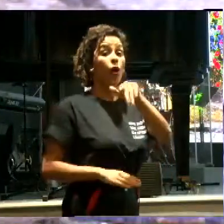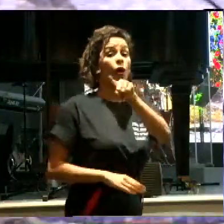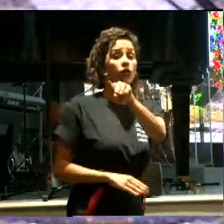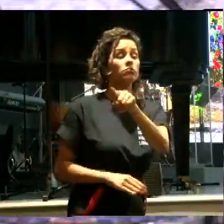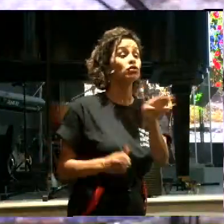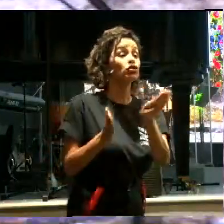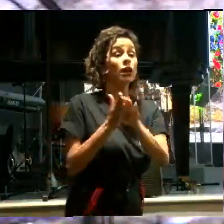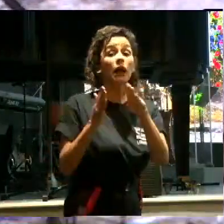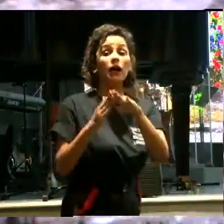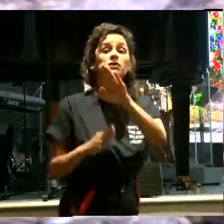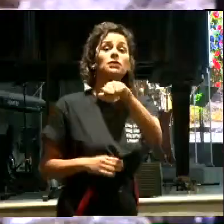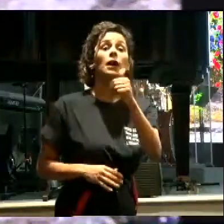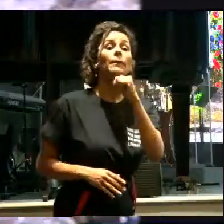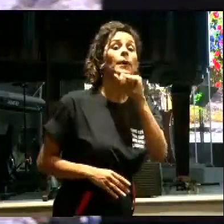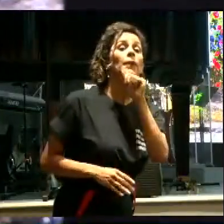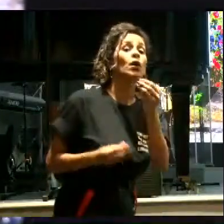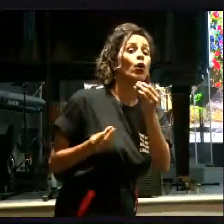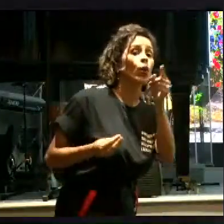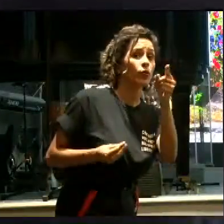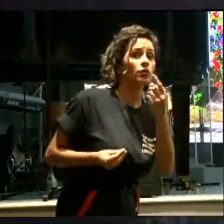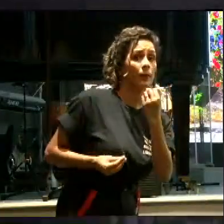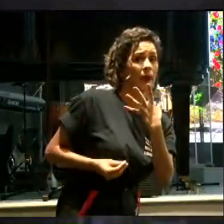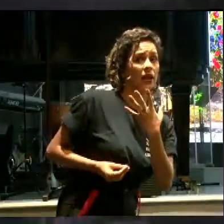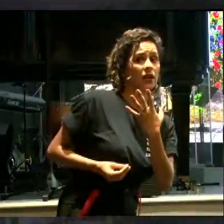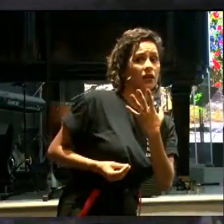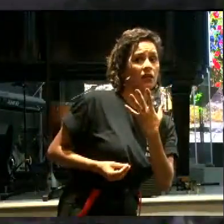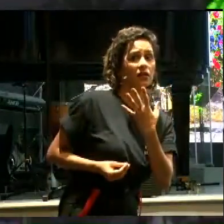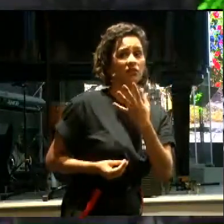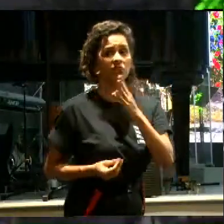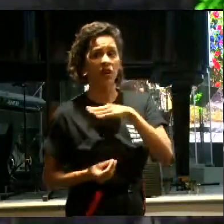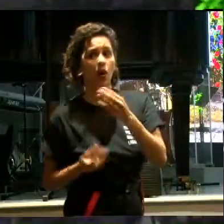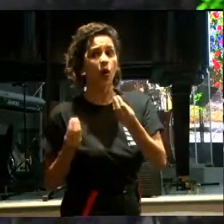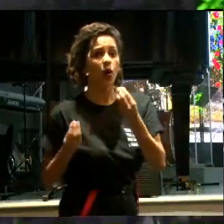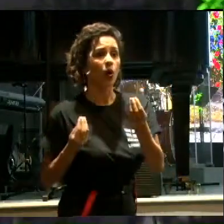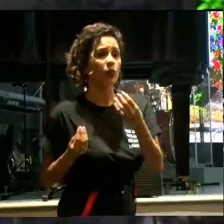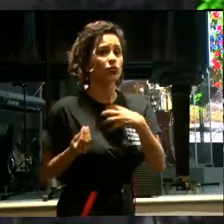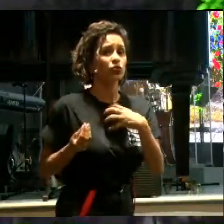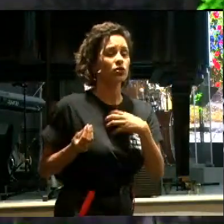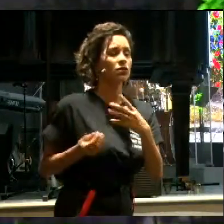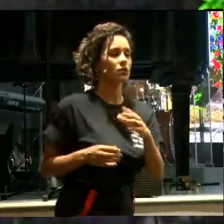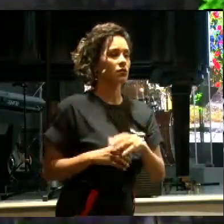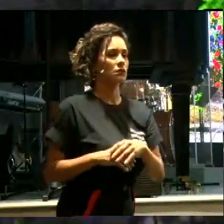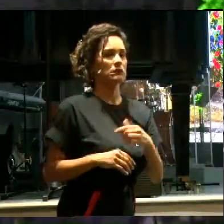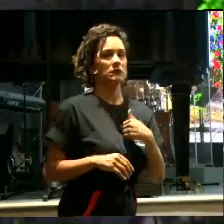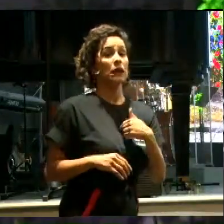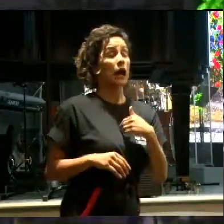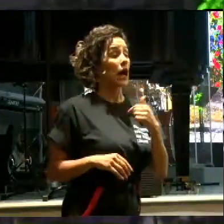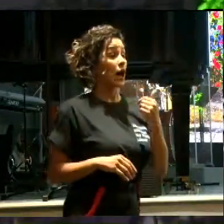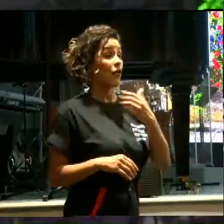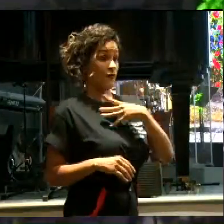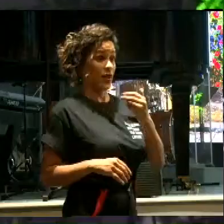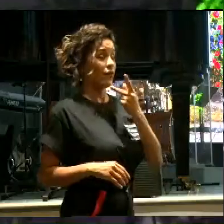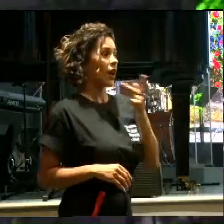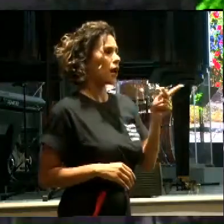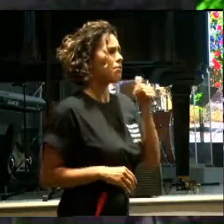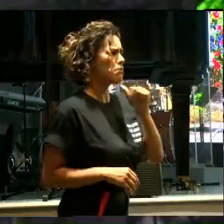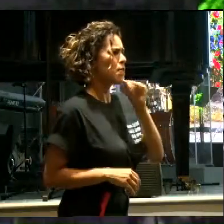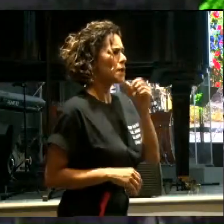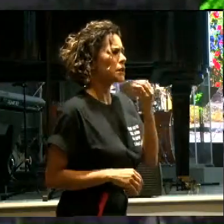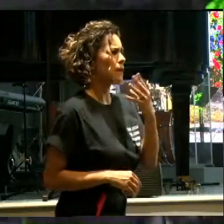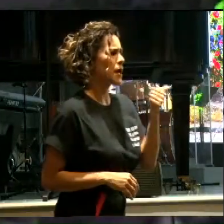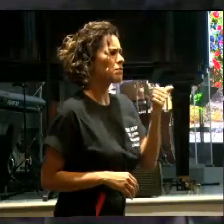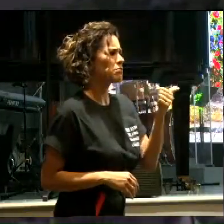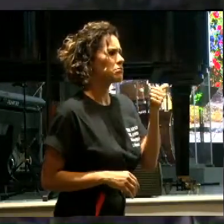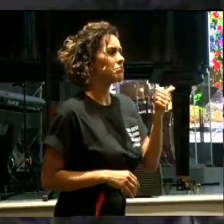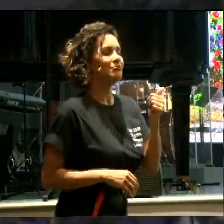mamãe está? E pai, mamãe está mal. E ele saía fora. E pai, mamãe está bem. Aí você